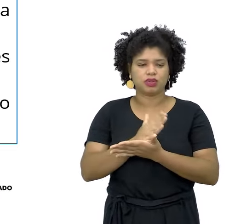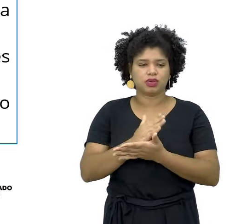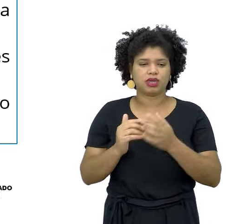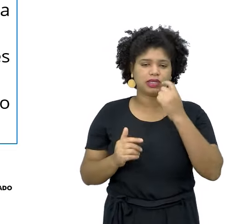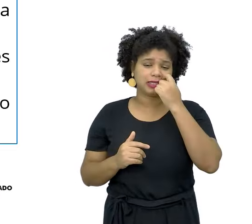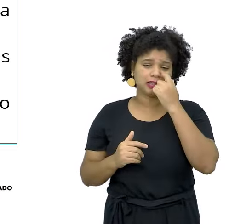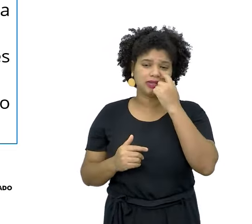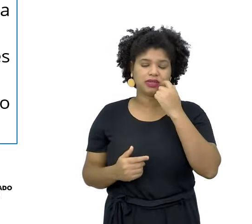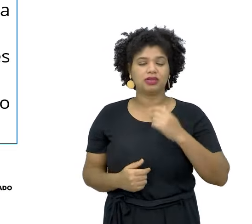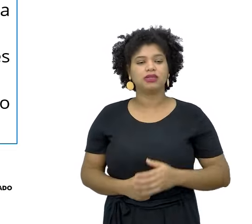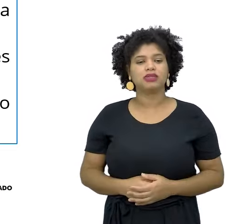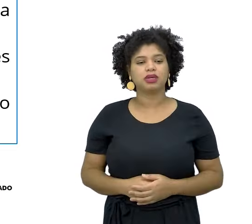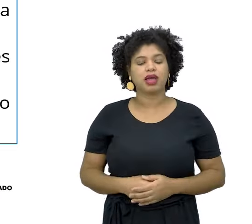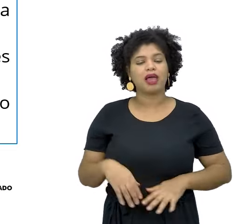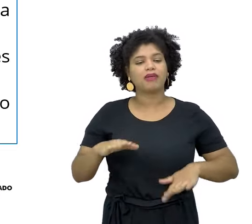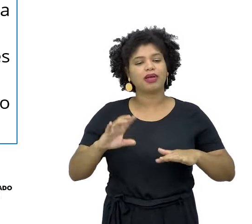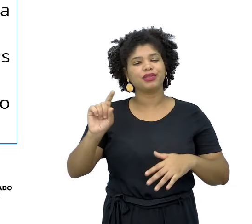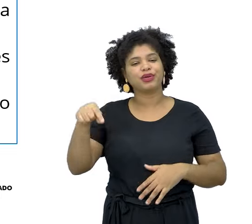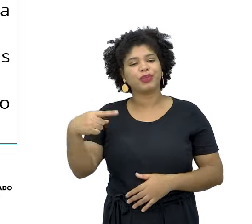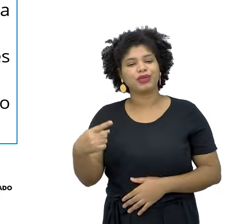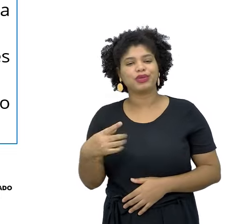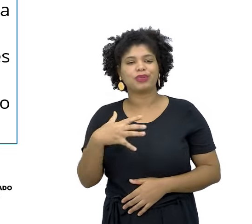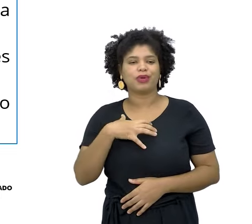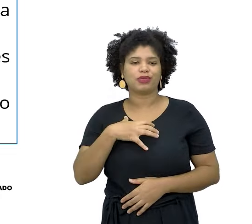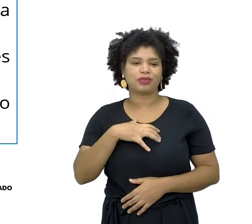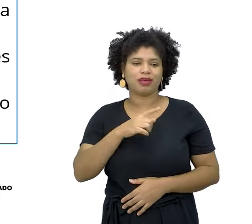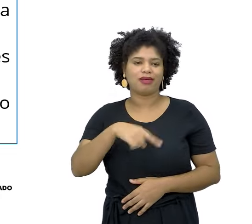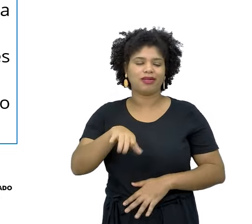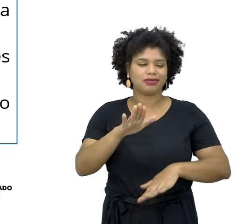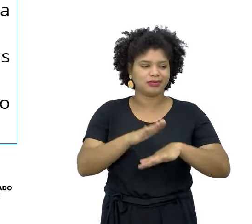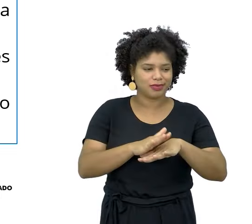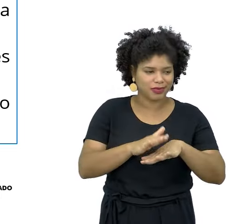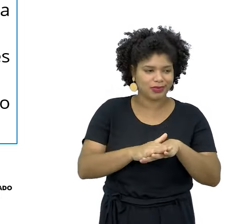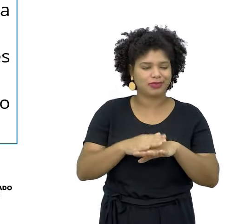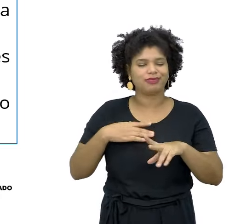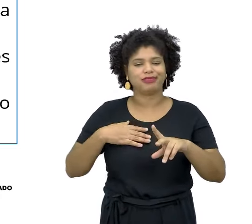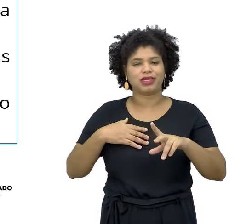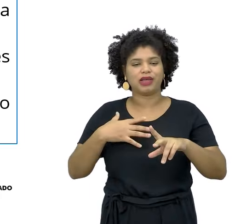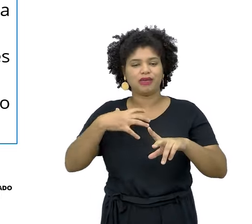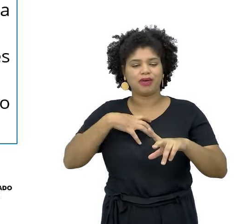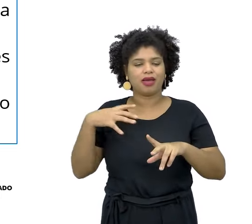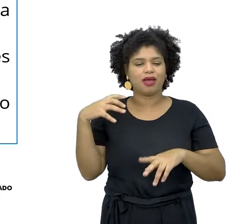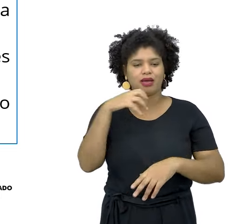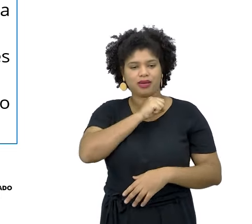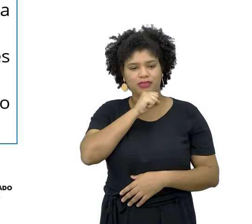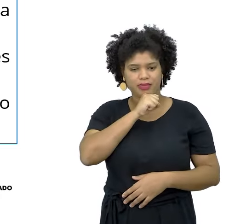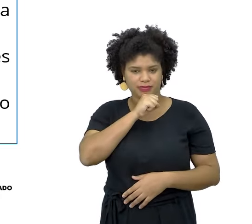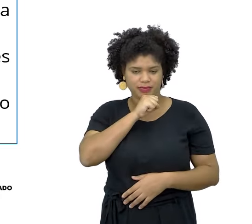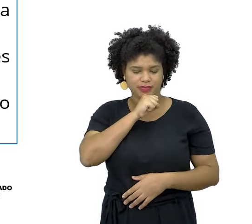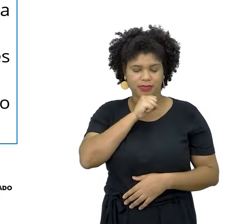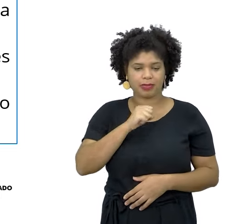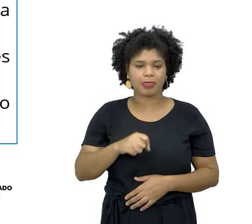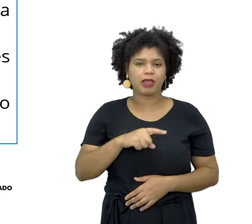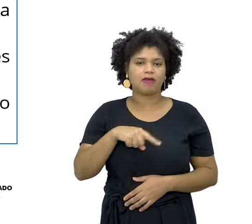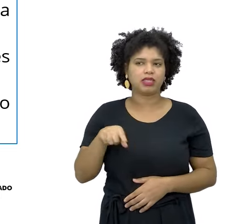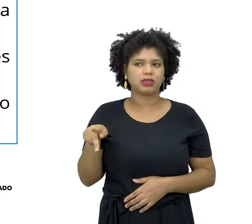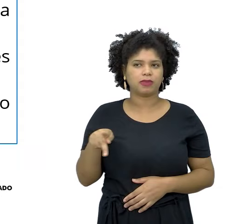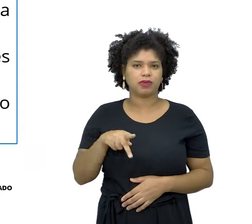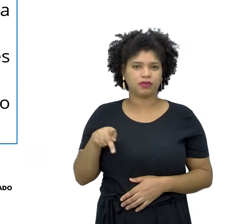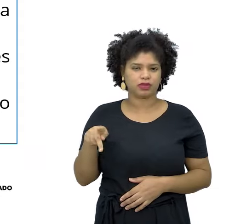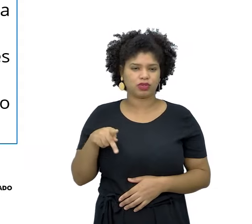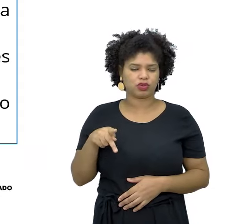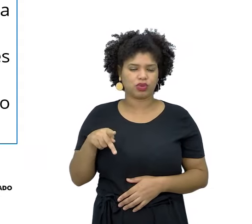aula. Vai chegar um momento que ele vai conseguir fazer isso de uma maneira mais rápida. Ou você, professor, também